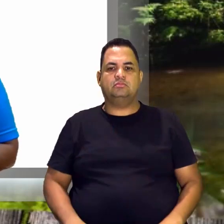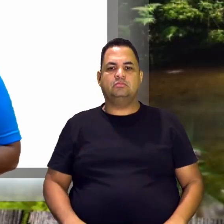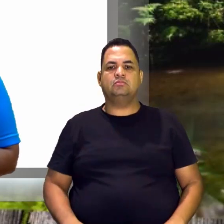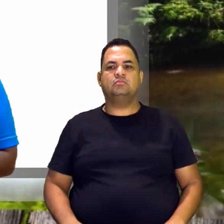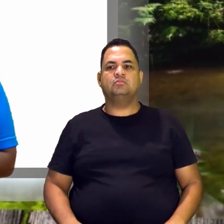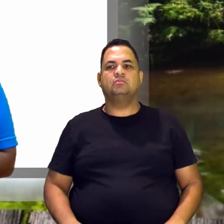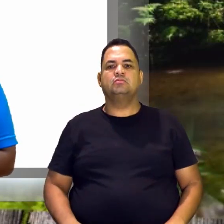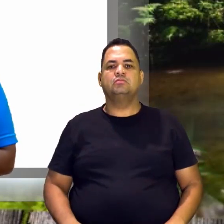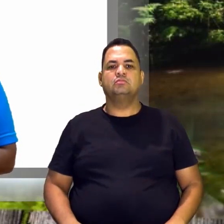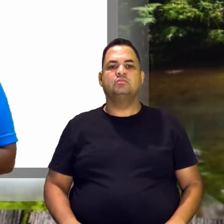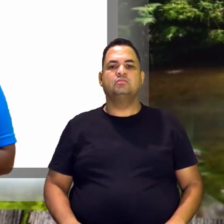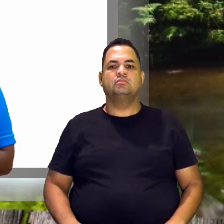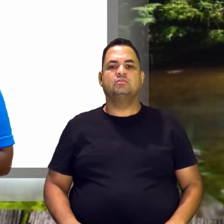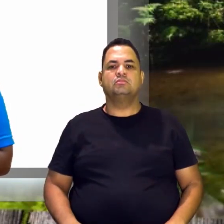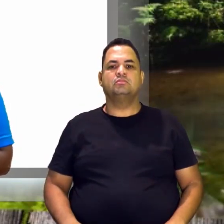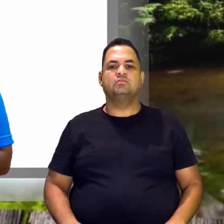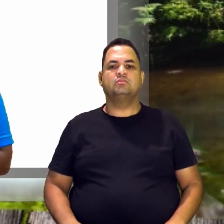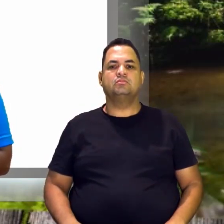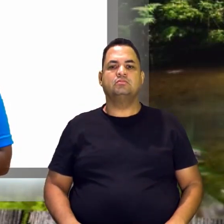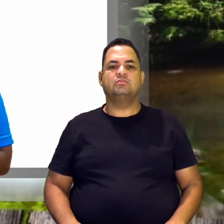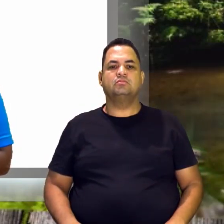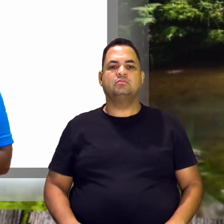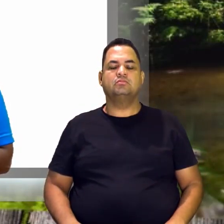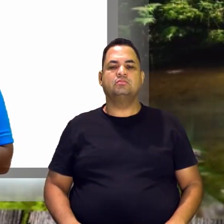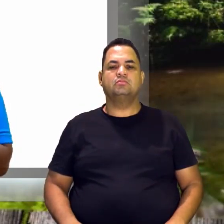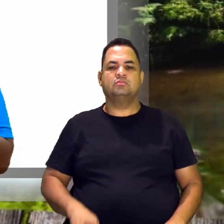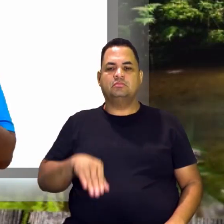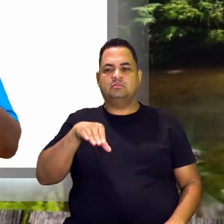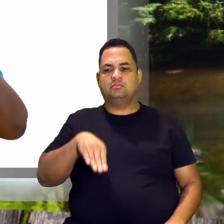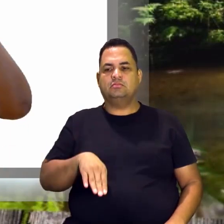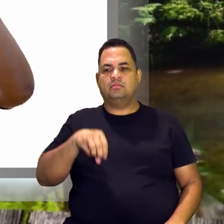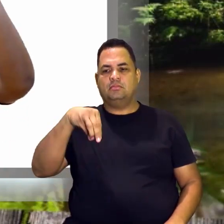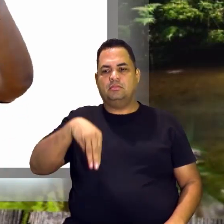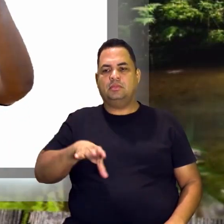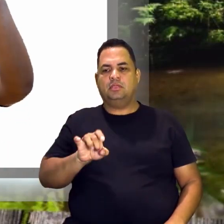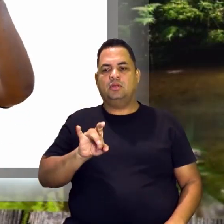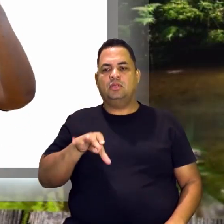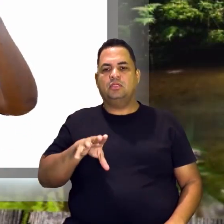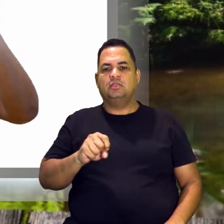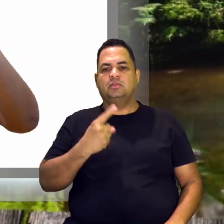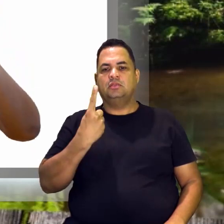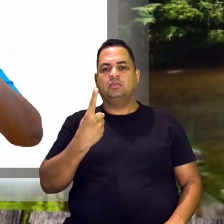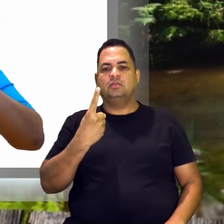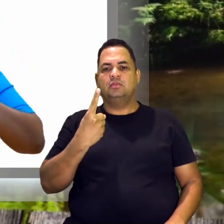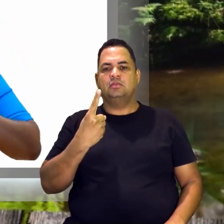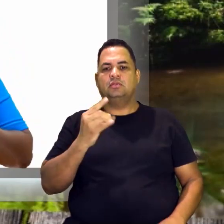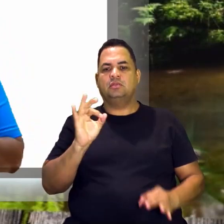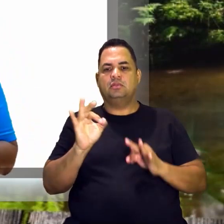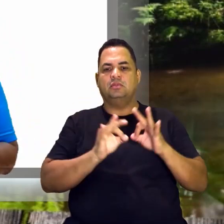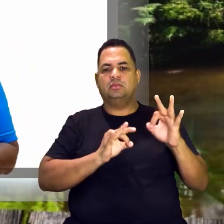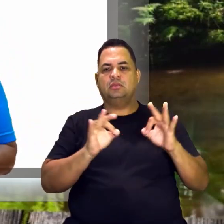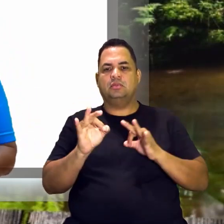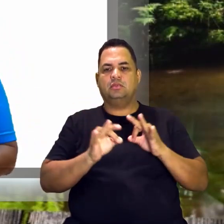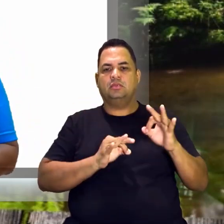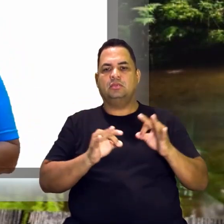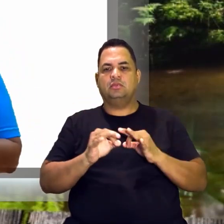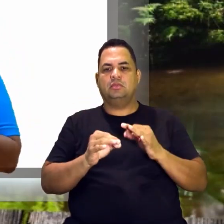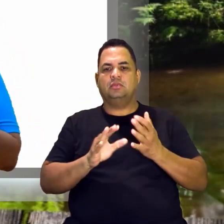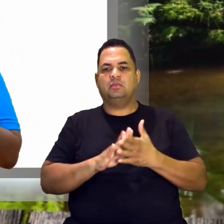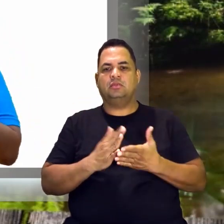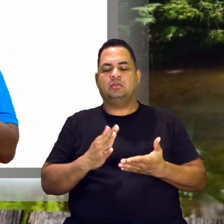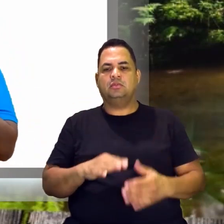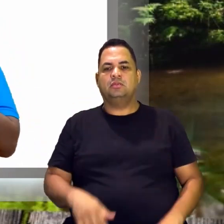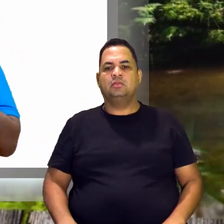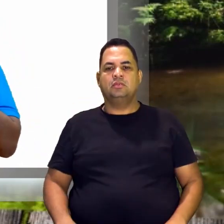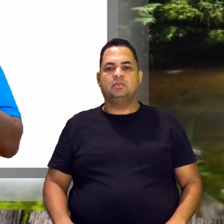processos. Então, aqui, na meiose 1, você já tem das ovogônias a formação do ovócito primário. E